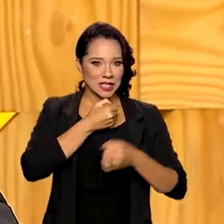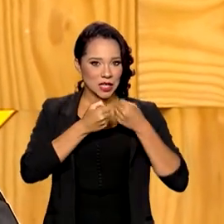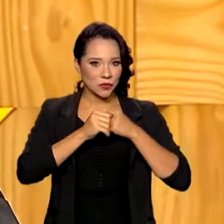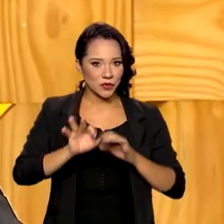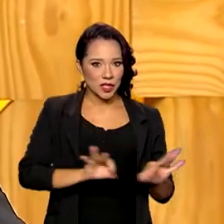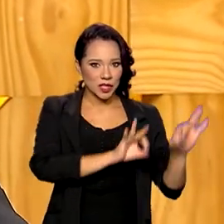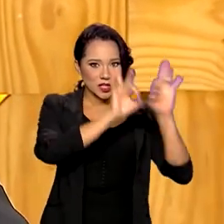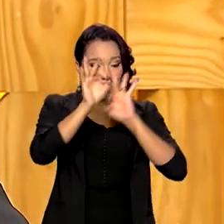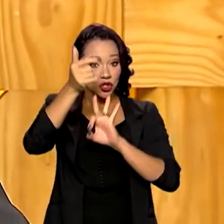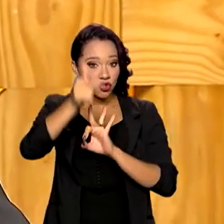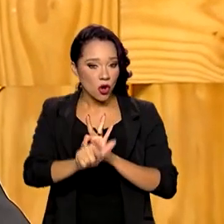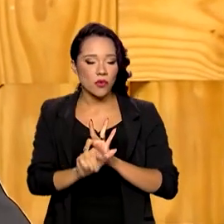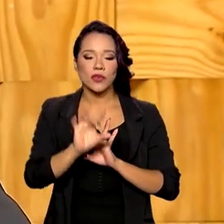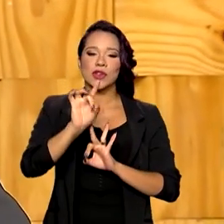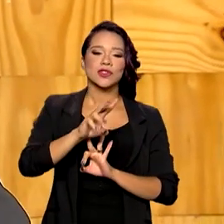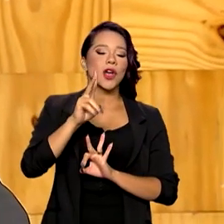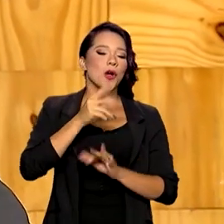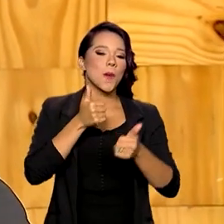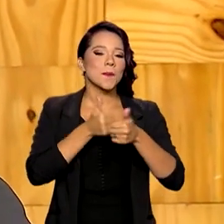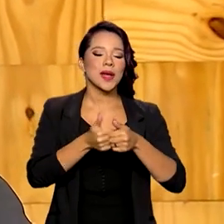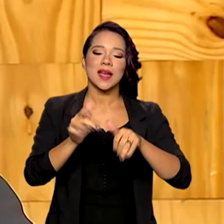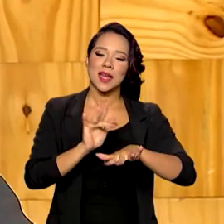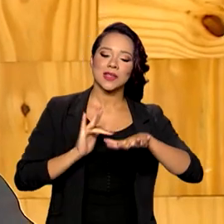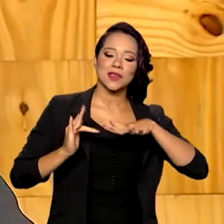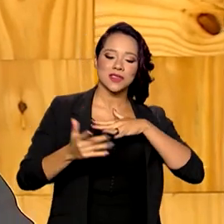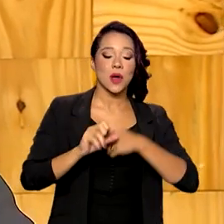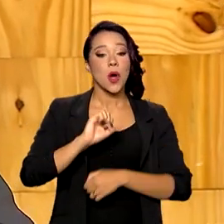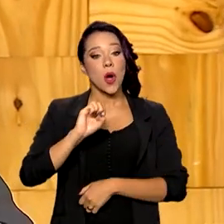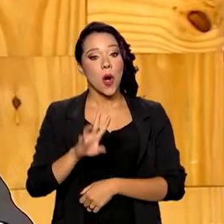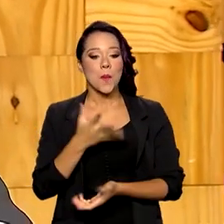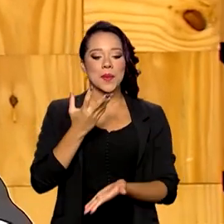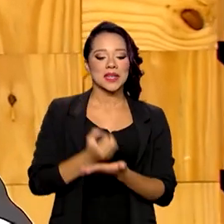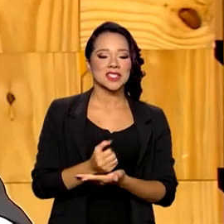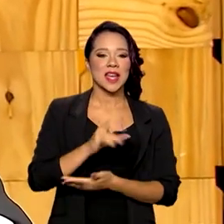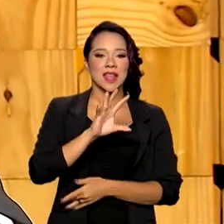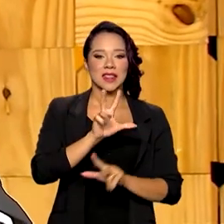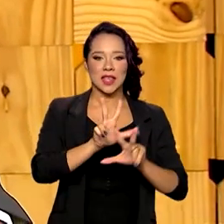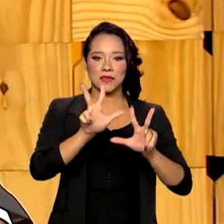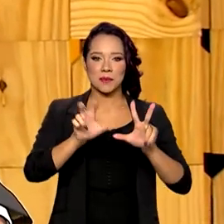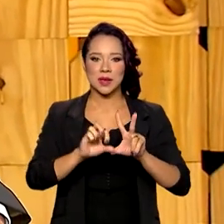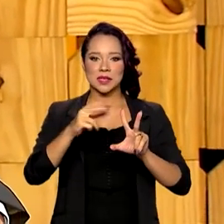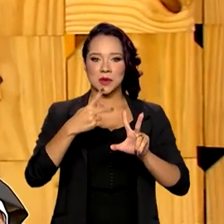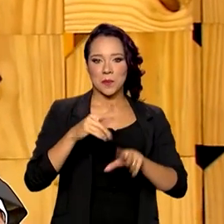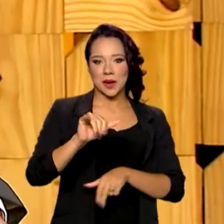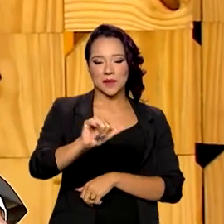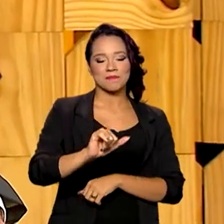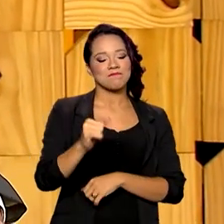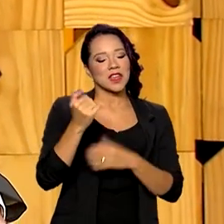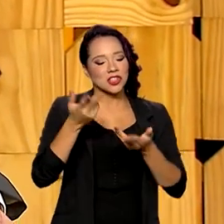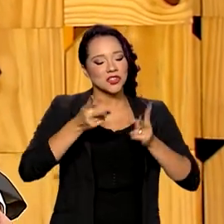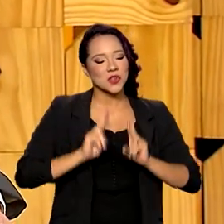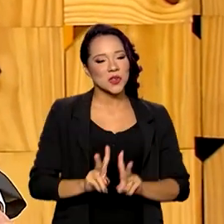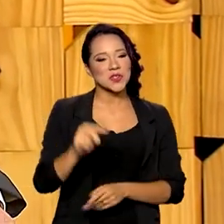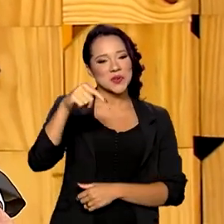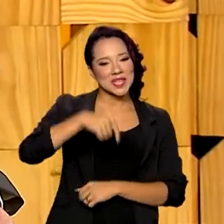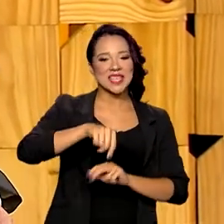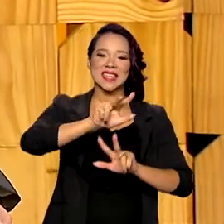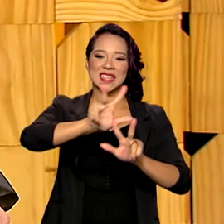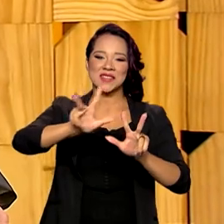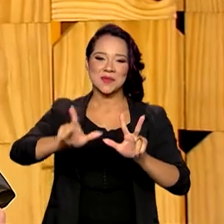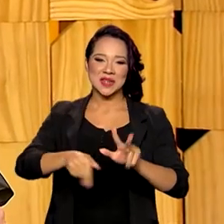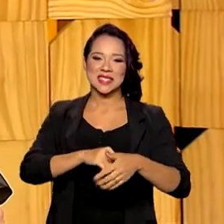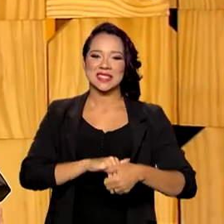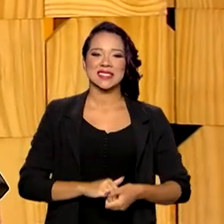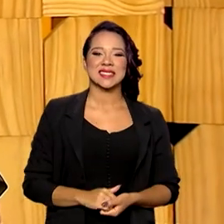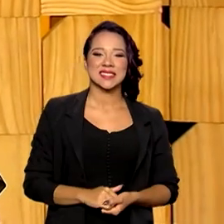ou outras entrevistas, é só acompanhar as nossas redes sociais ou baixar o TV Brasil Play. E o Brasil continua em Pauta aqui na TV